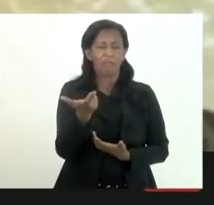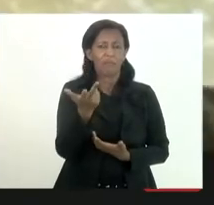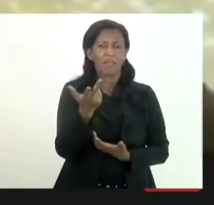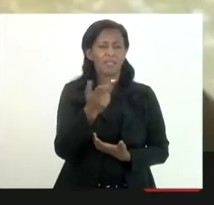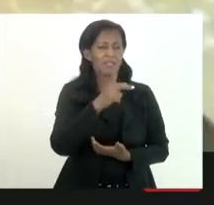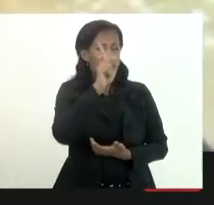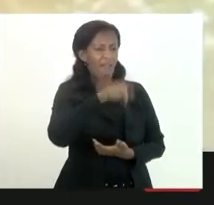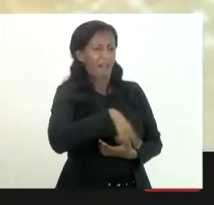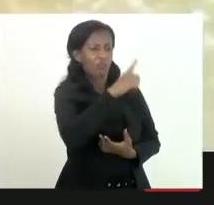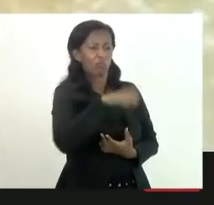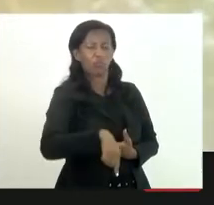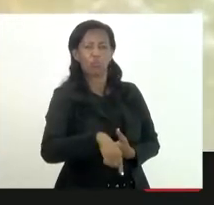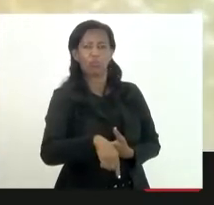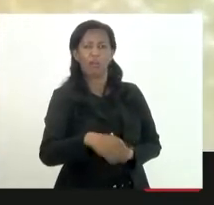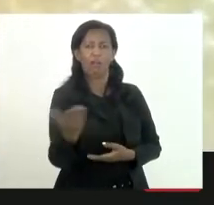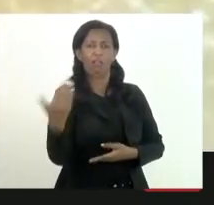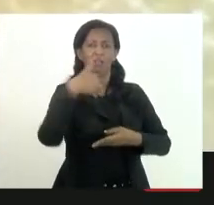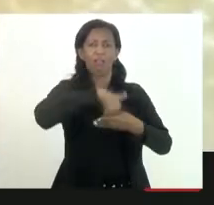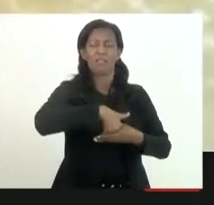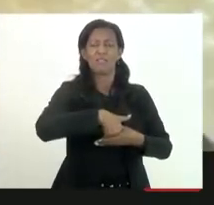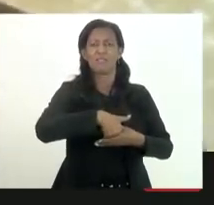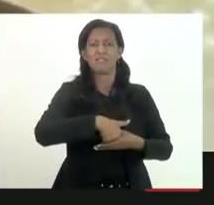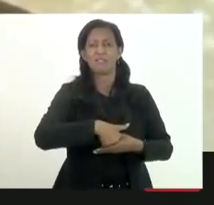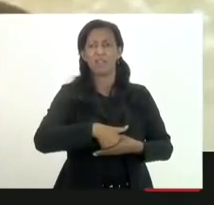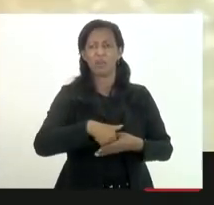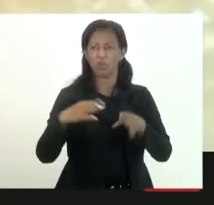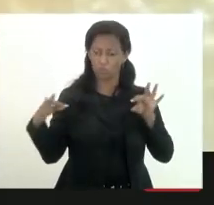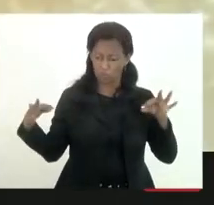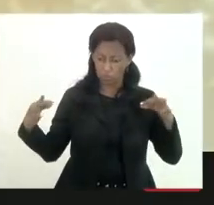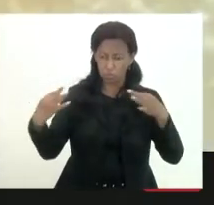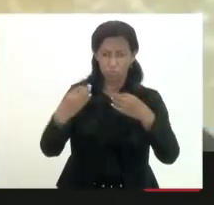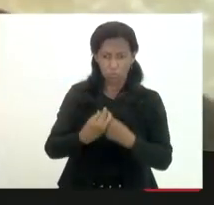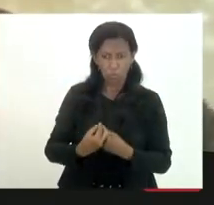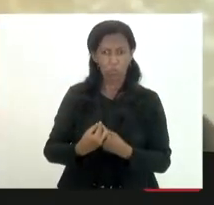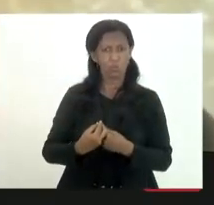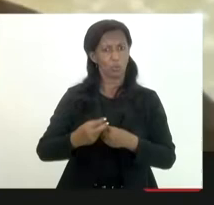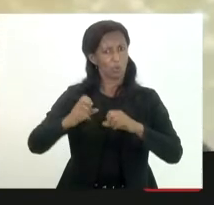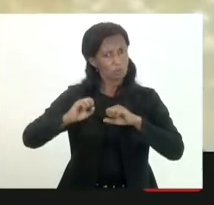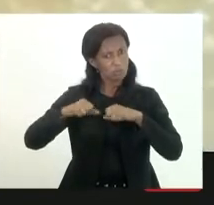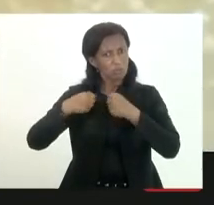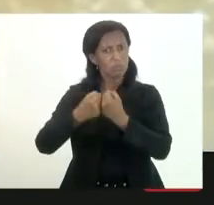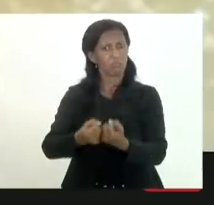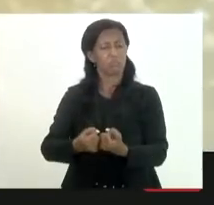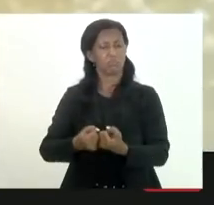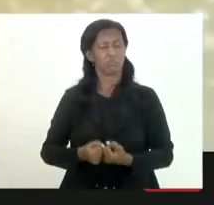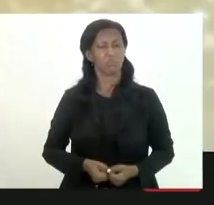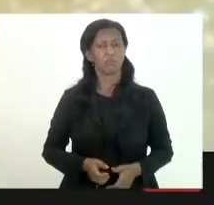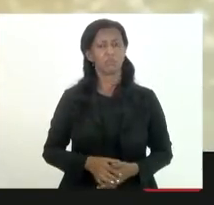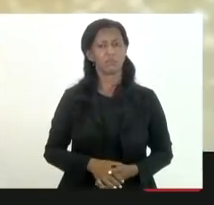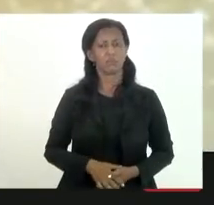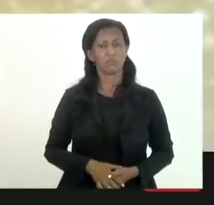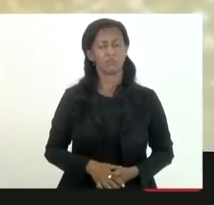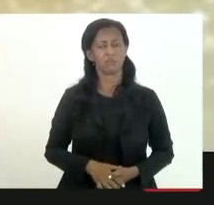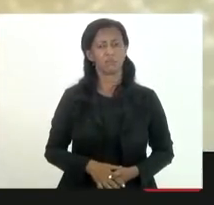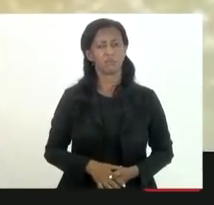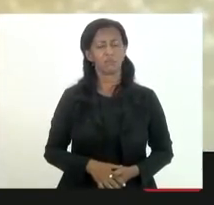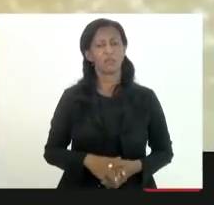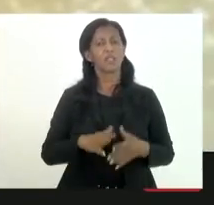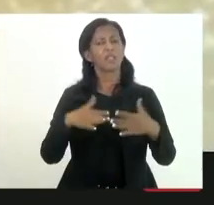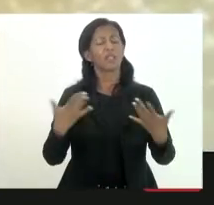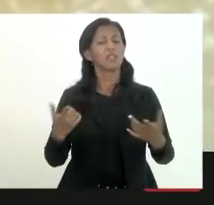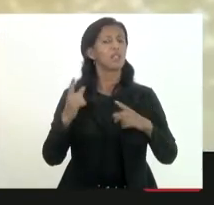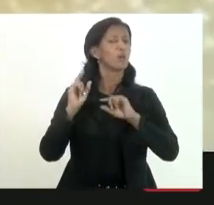anular as eleições da última vez. Nós todos temos isso. Estão aparelhados. Então, o